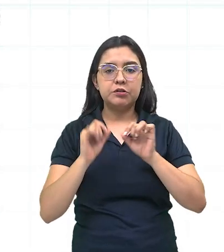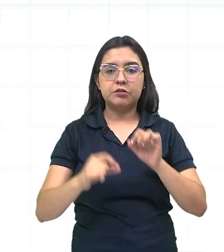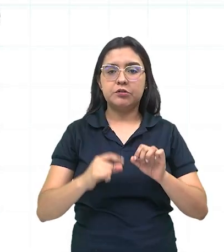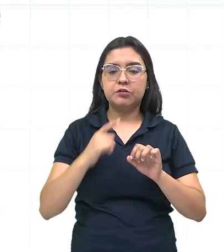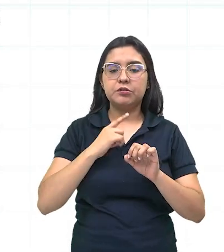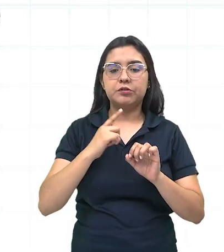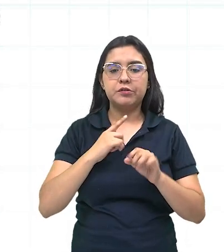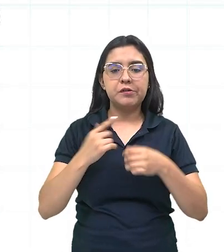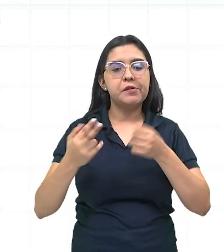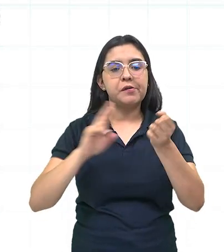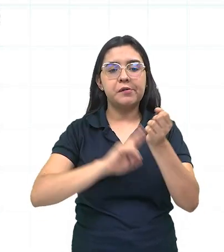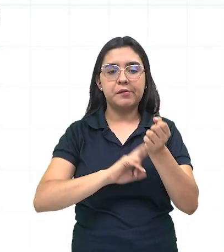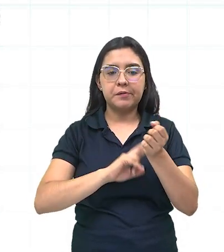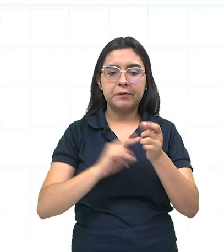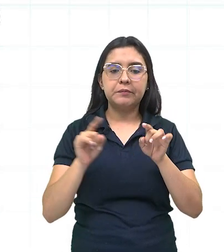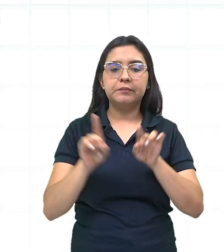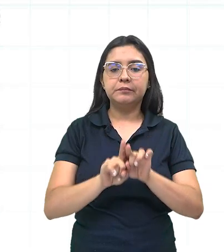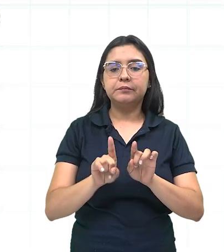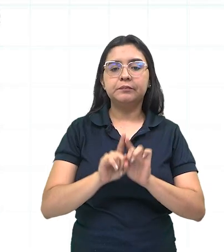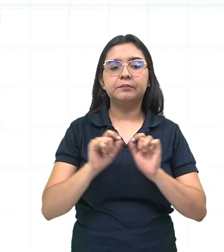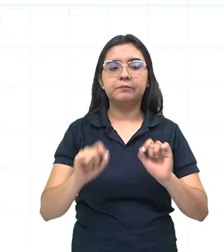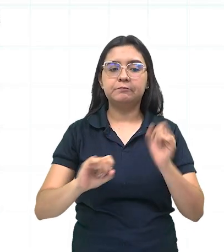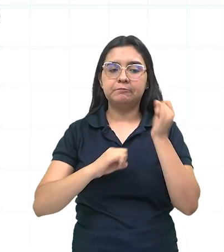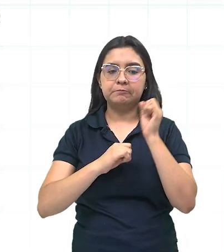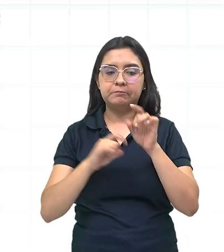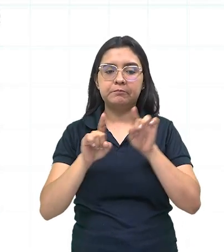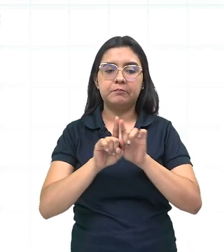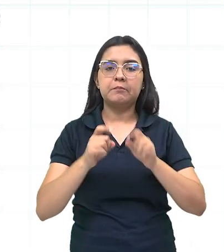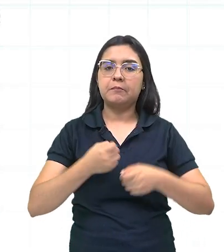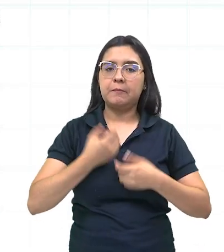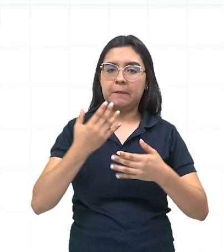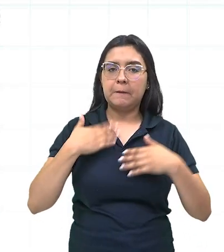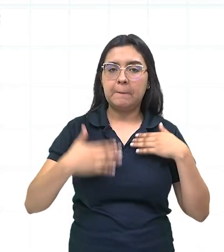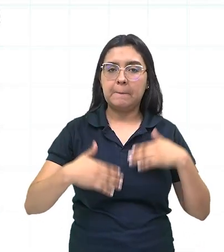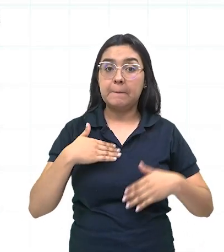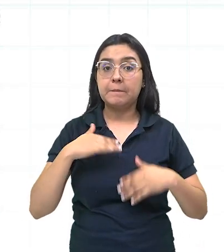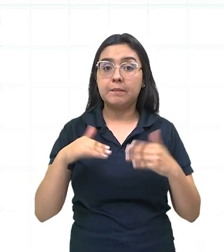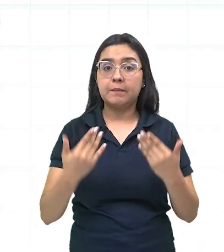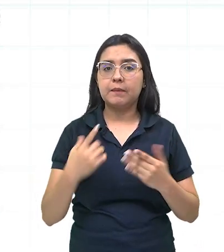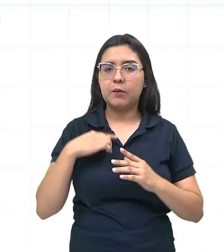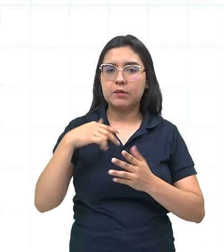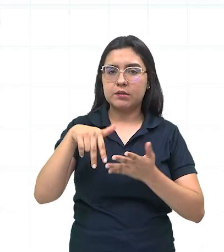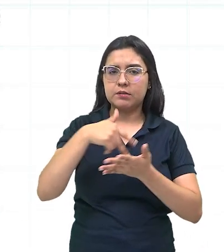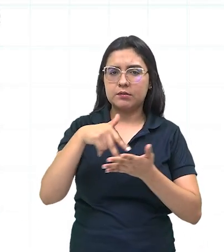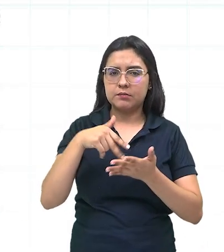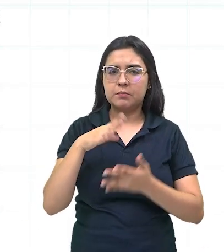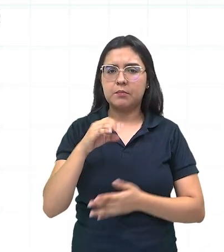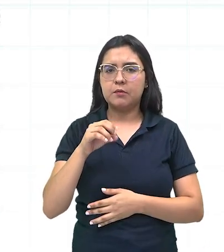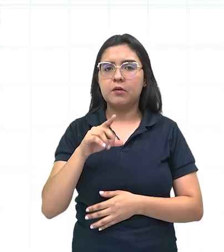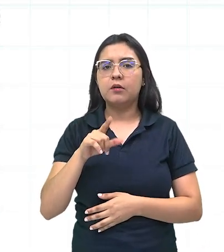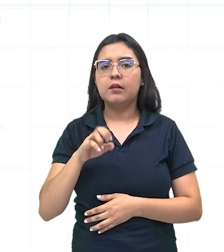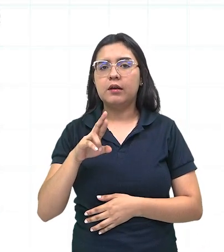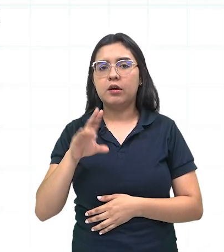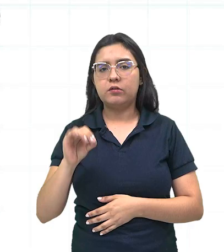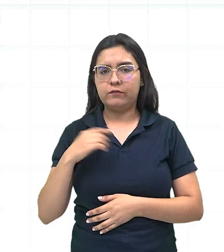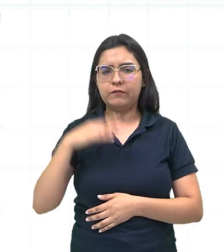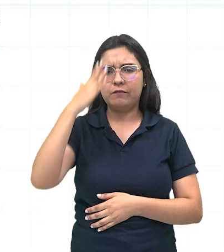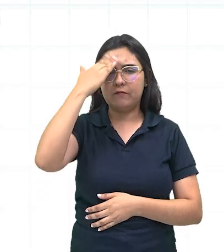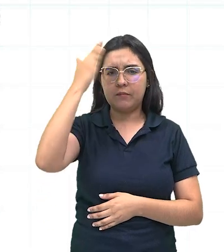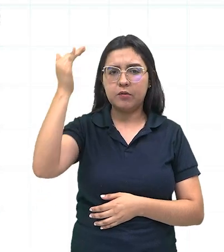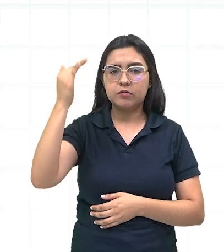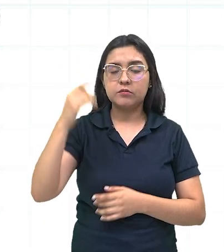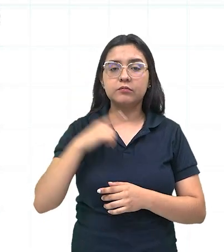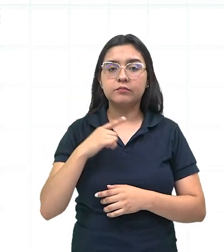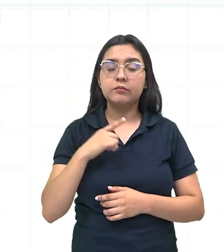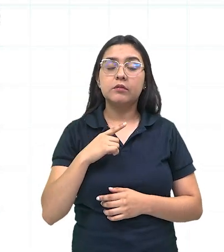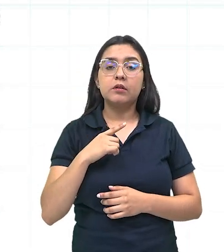e expressão corporal. Então, gente, o bolero é muito conhecido nos salões, né? Geralmente